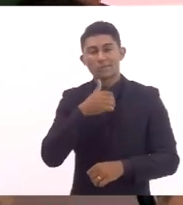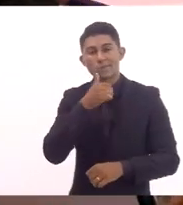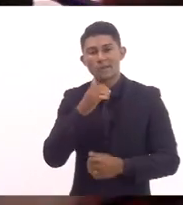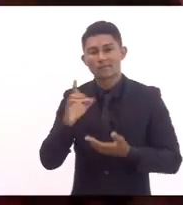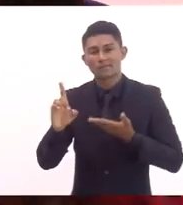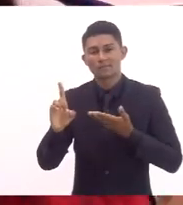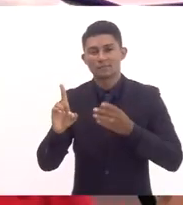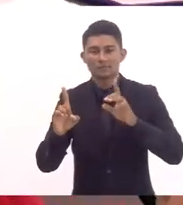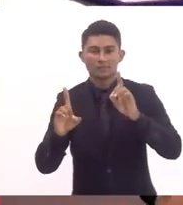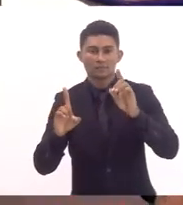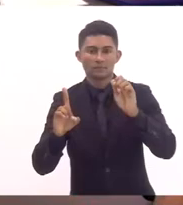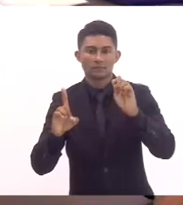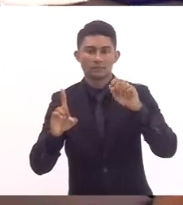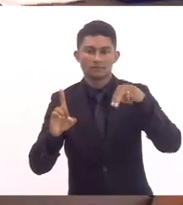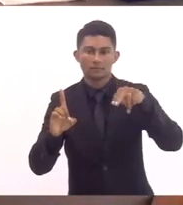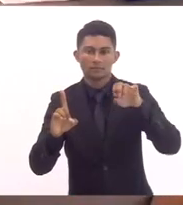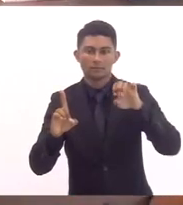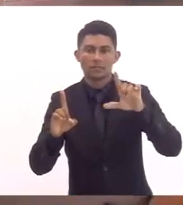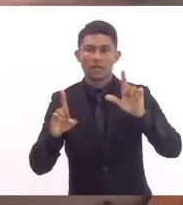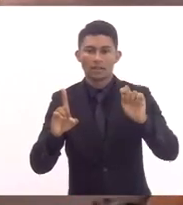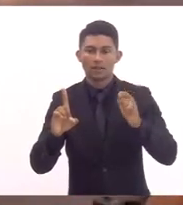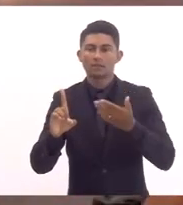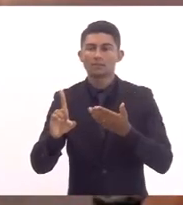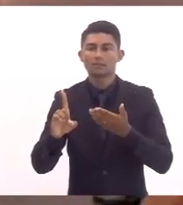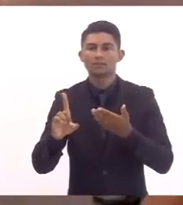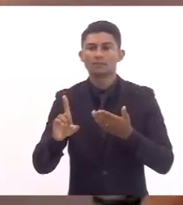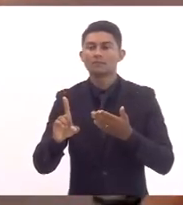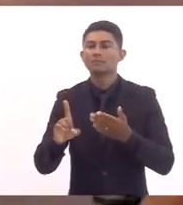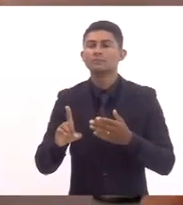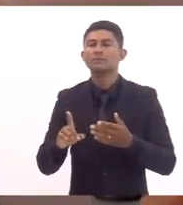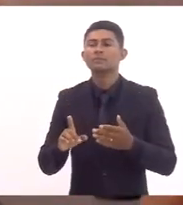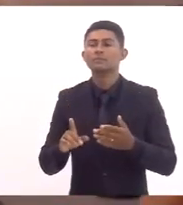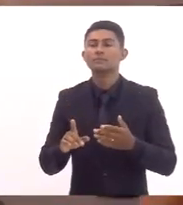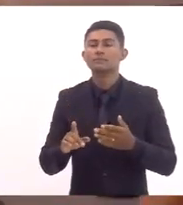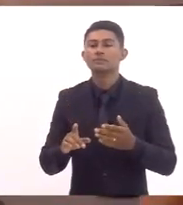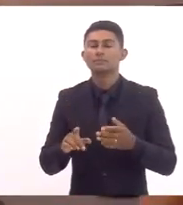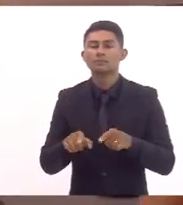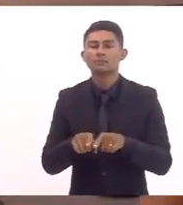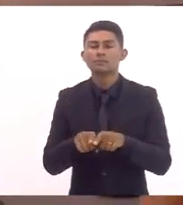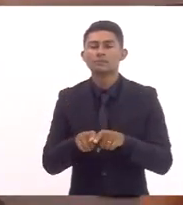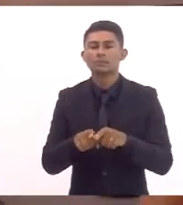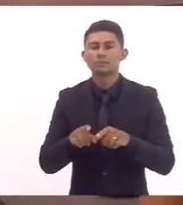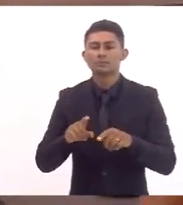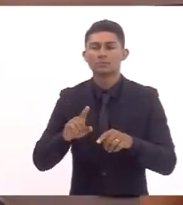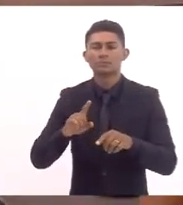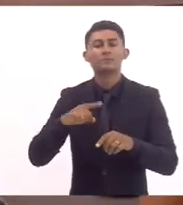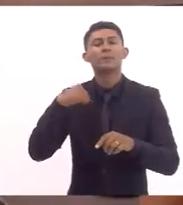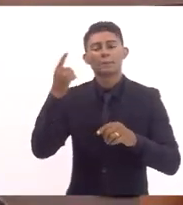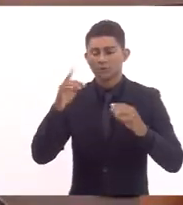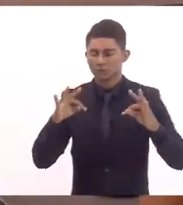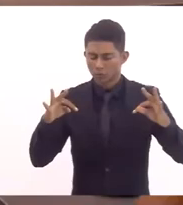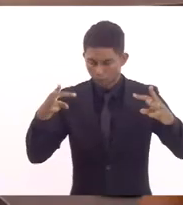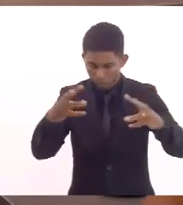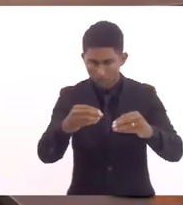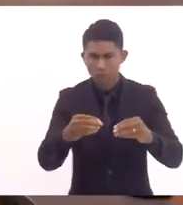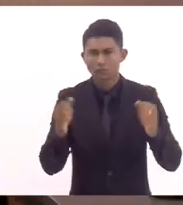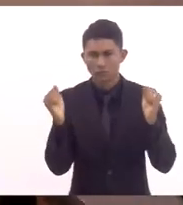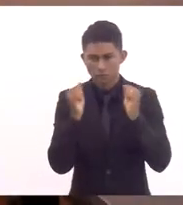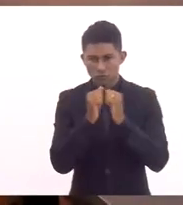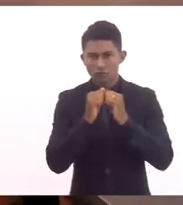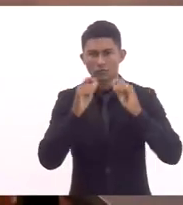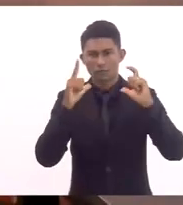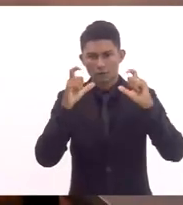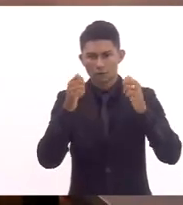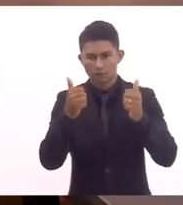e E aí E aí depois junta todo mundo que recebeu ó